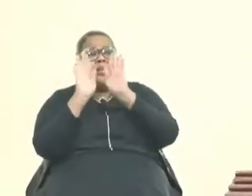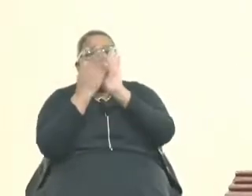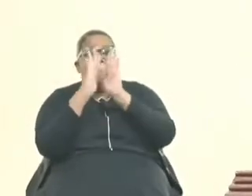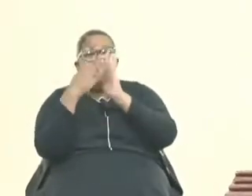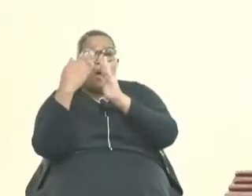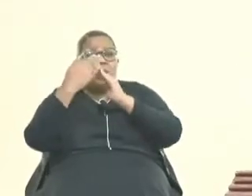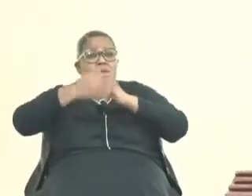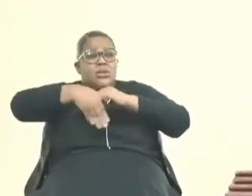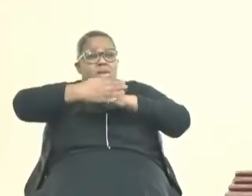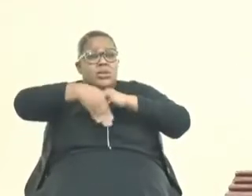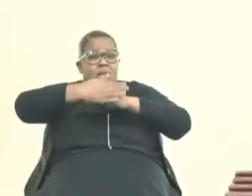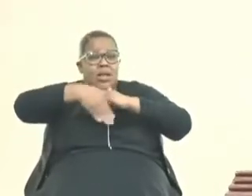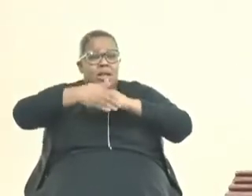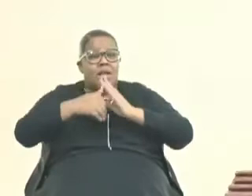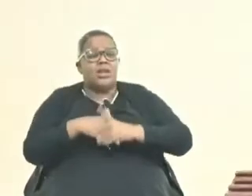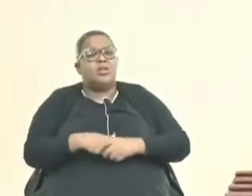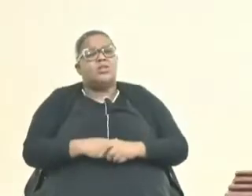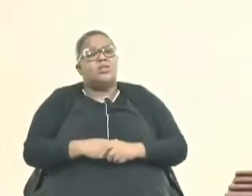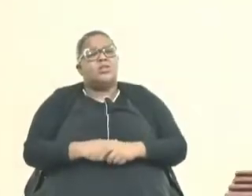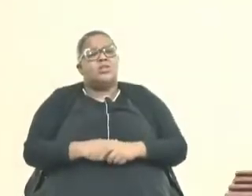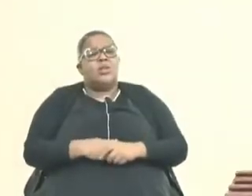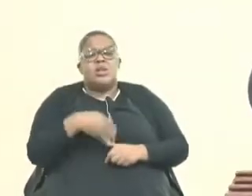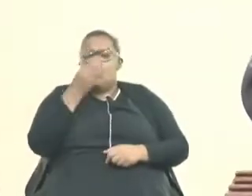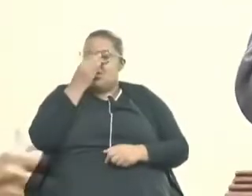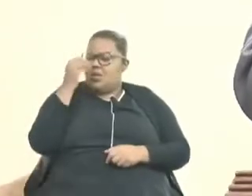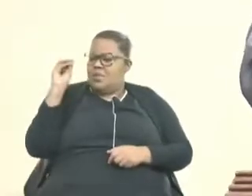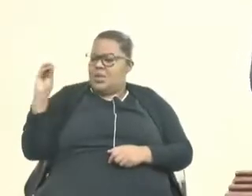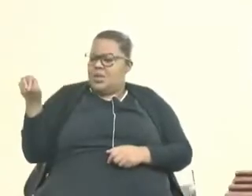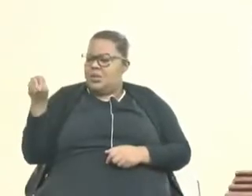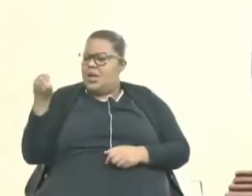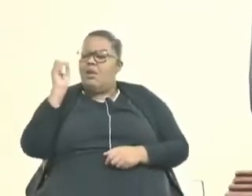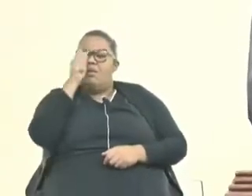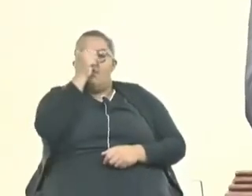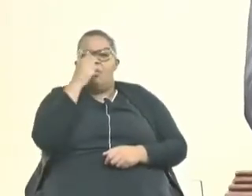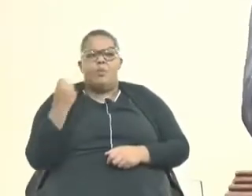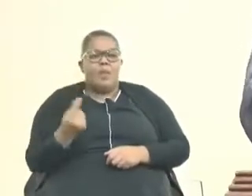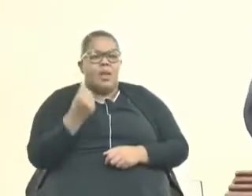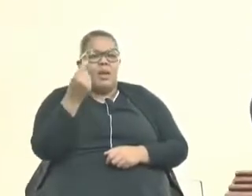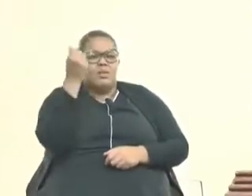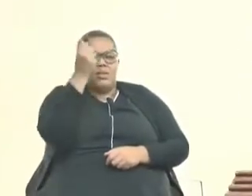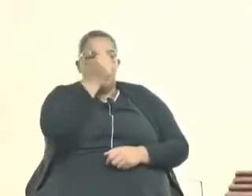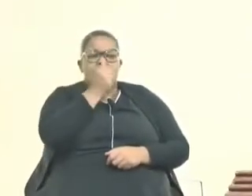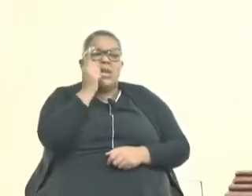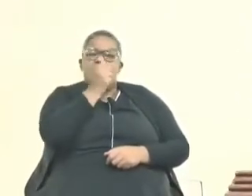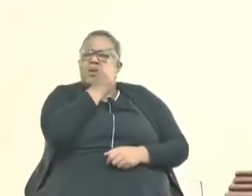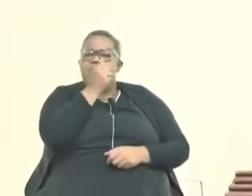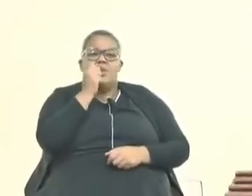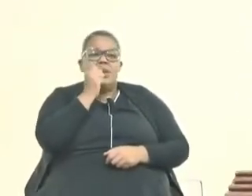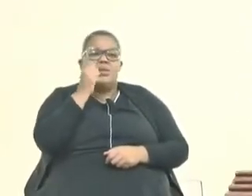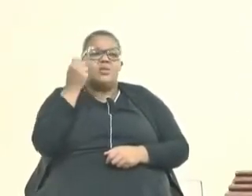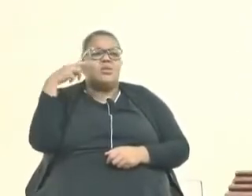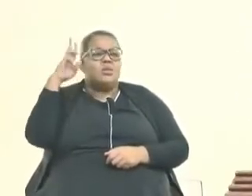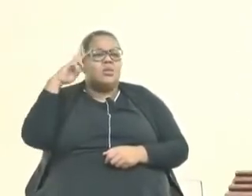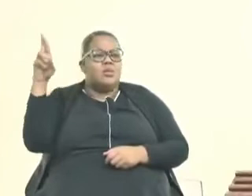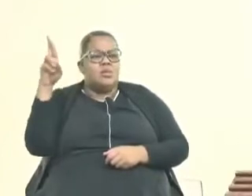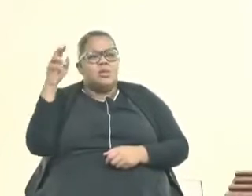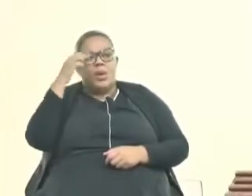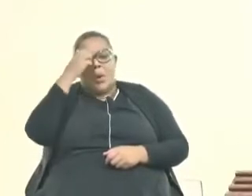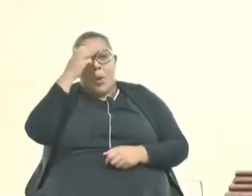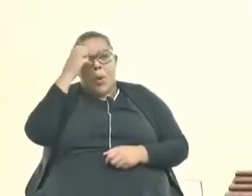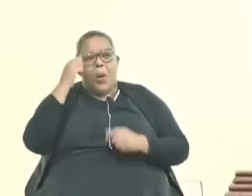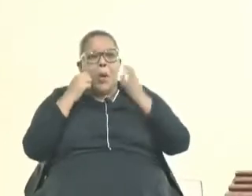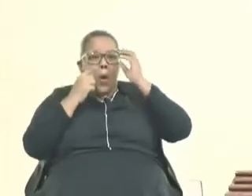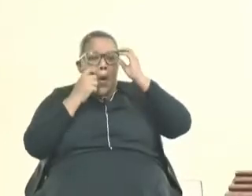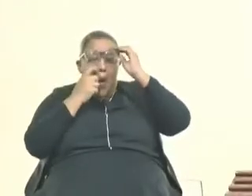o desprezavam a oferta do senhor ou seja paralisavam a oferta do templo do